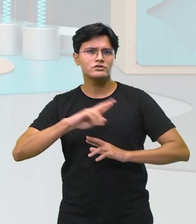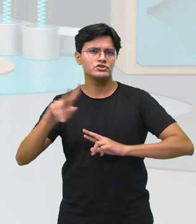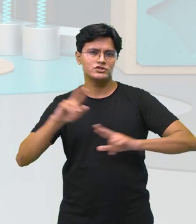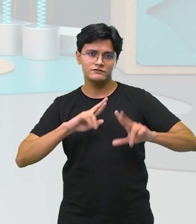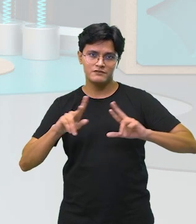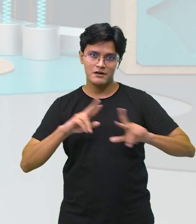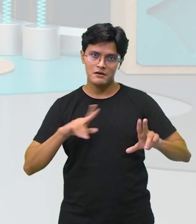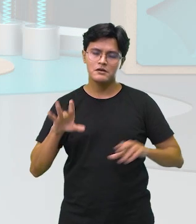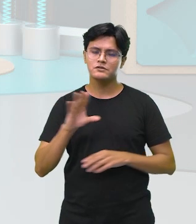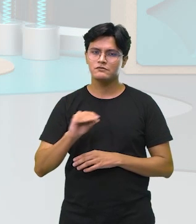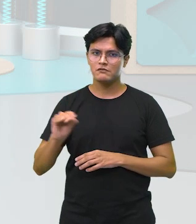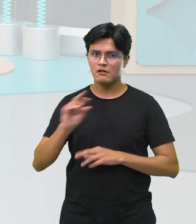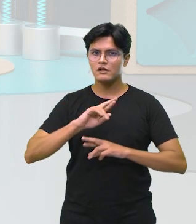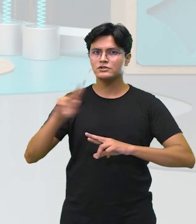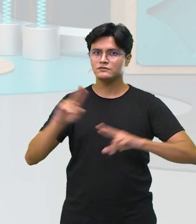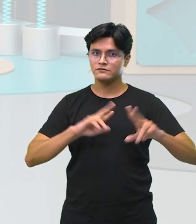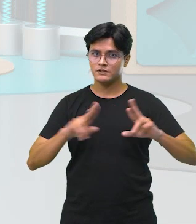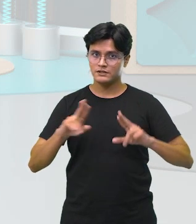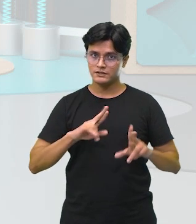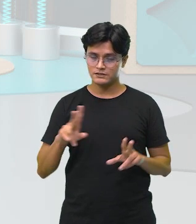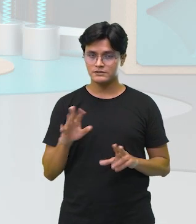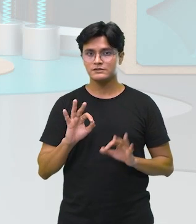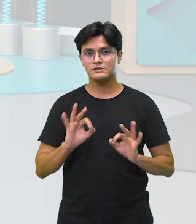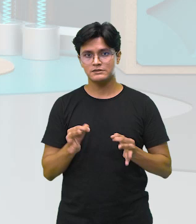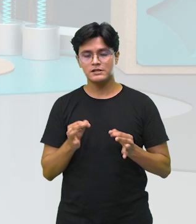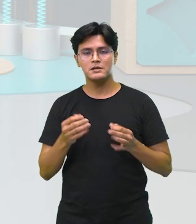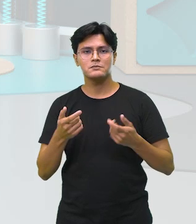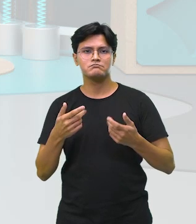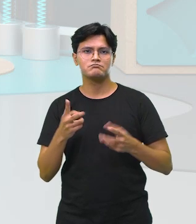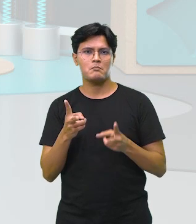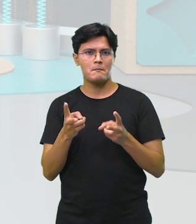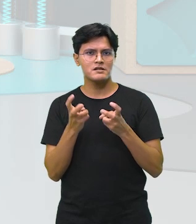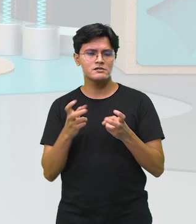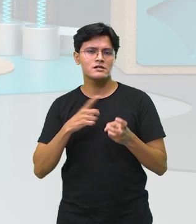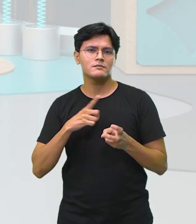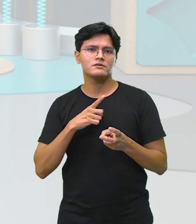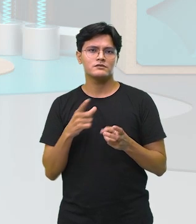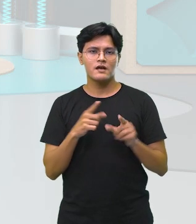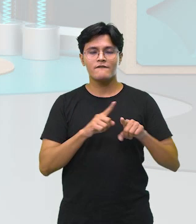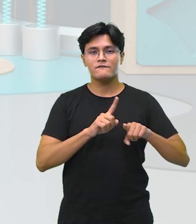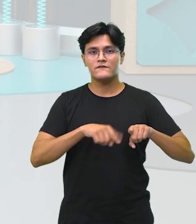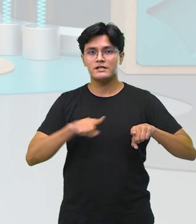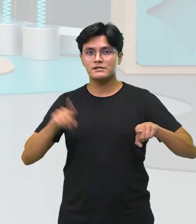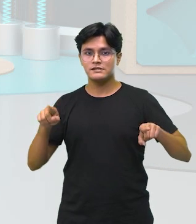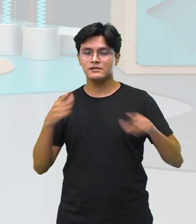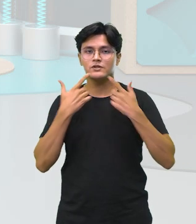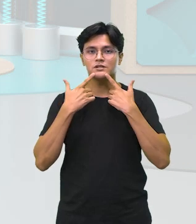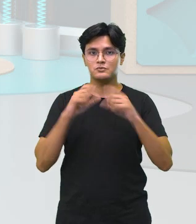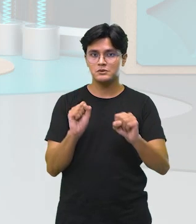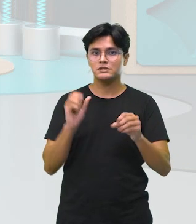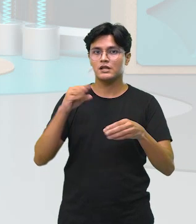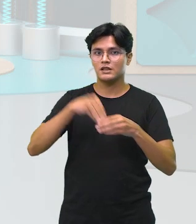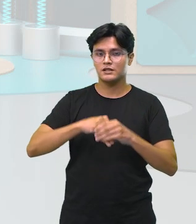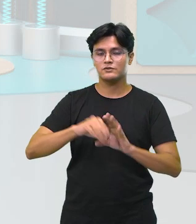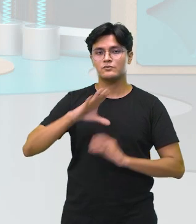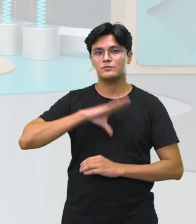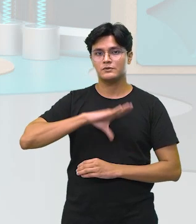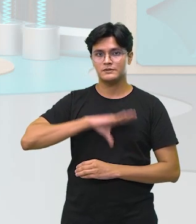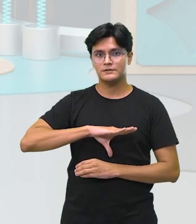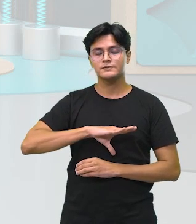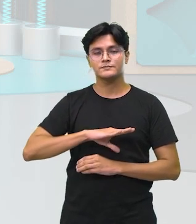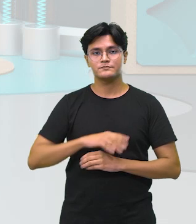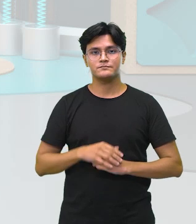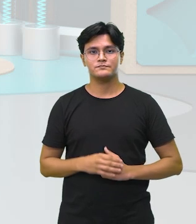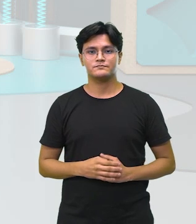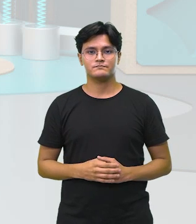palavra então vejam como há essa variação linguística dentro da nossa língua portuguesa exemplificando